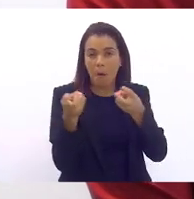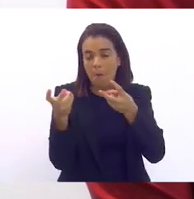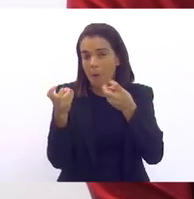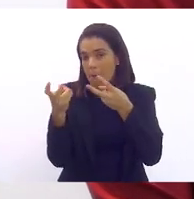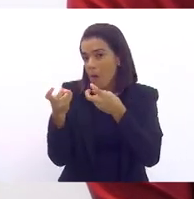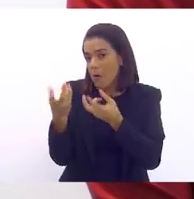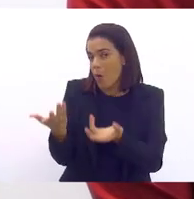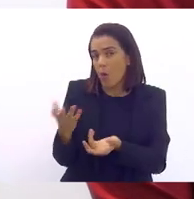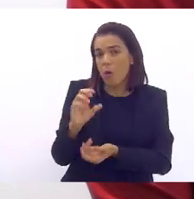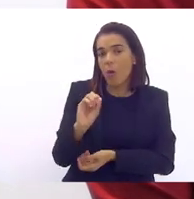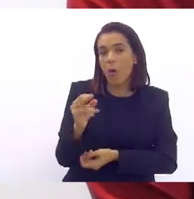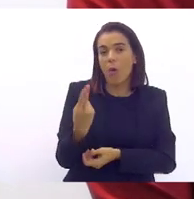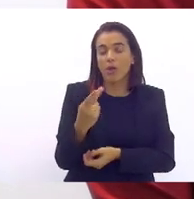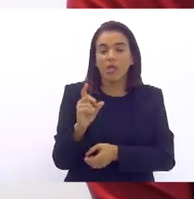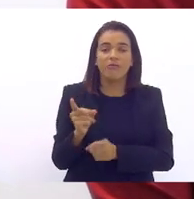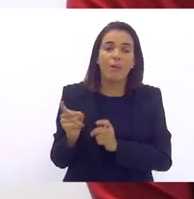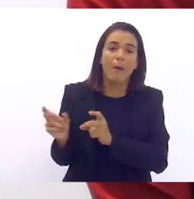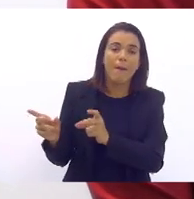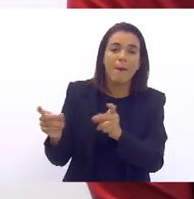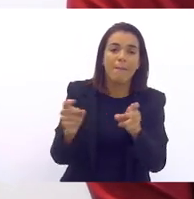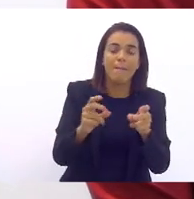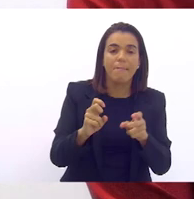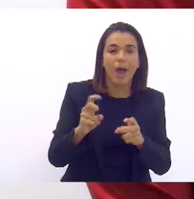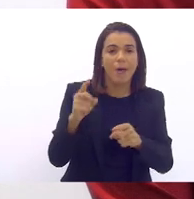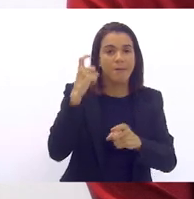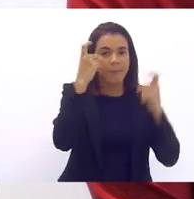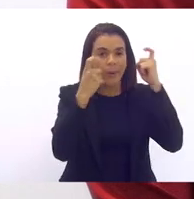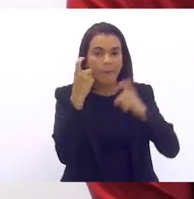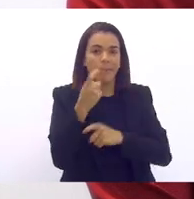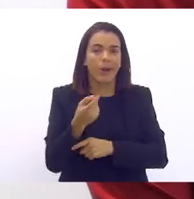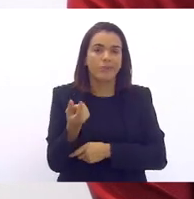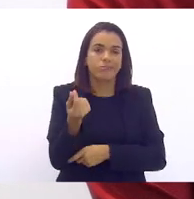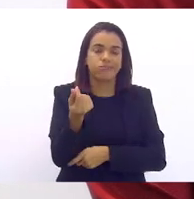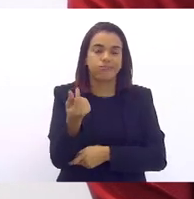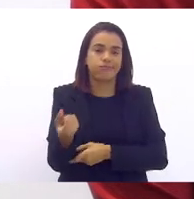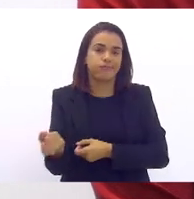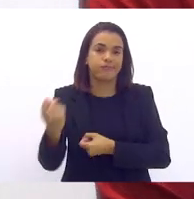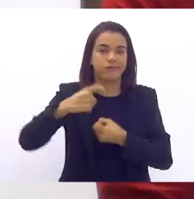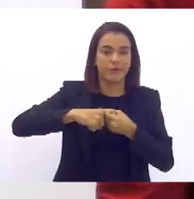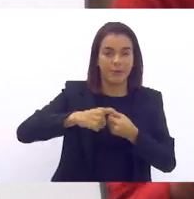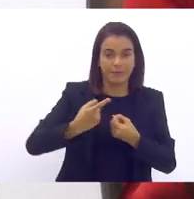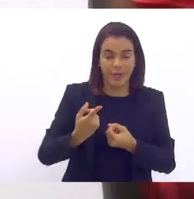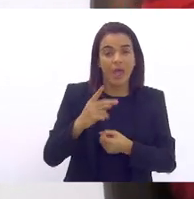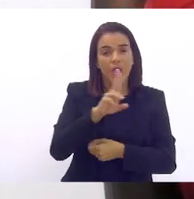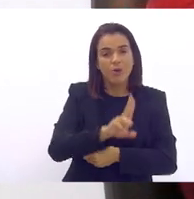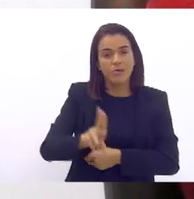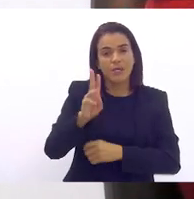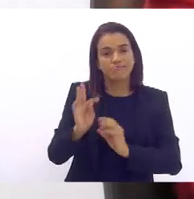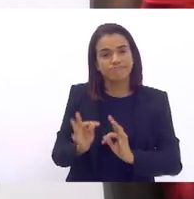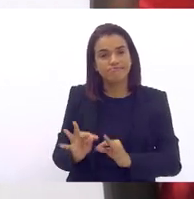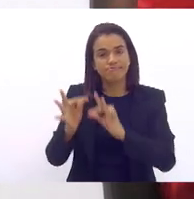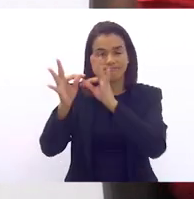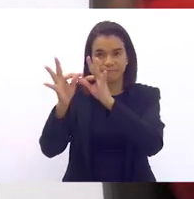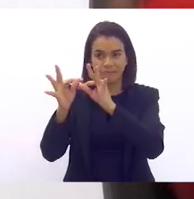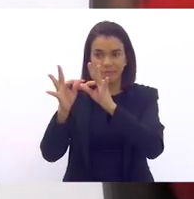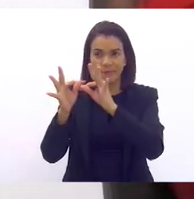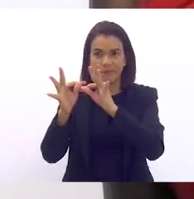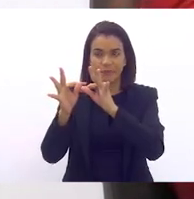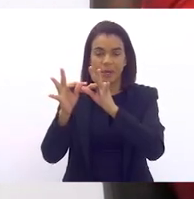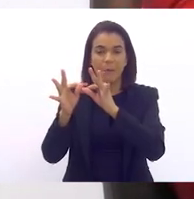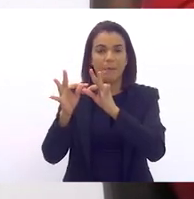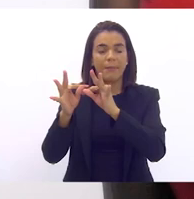produziriam uma maior margem de lucratividade pelo contrário eh é usar Essas tecnologias para atacar problemas